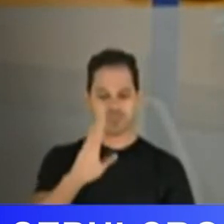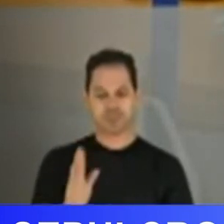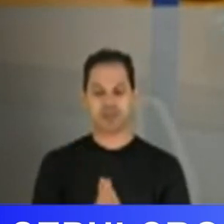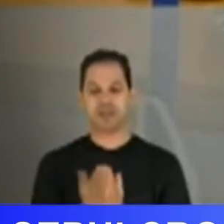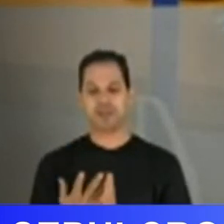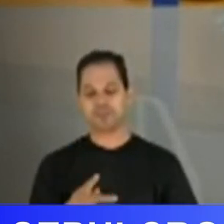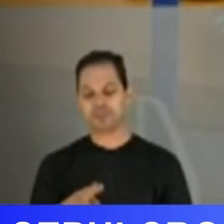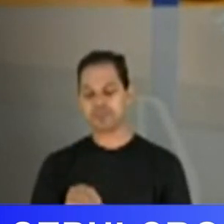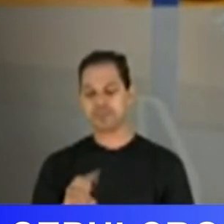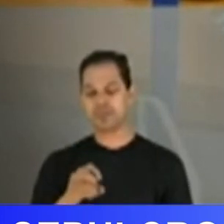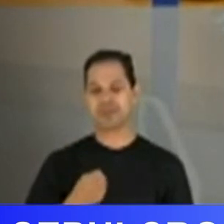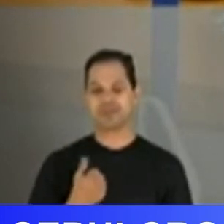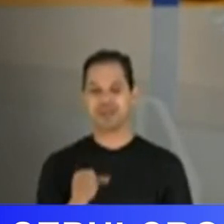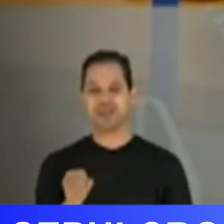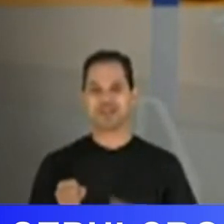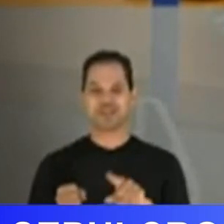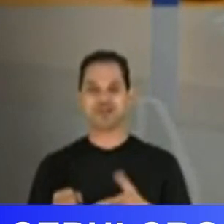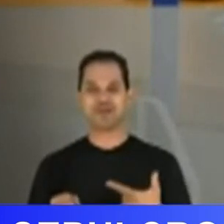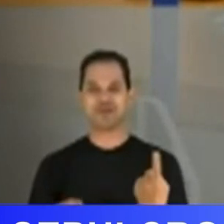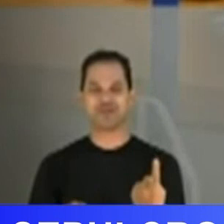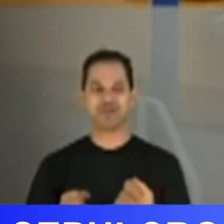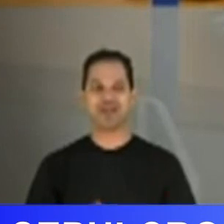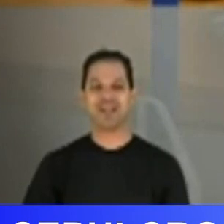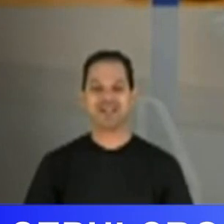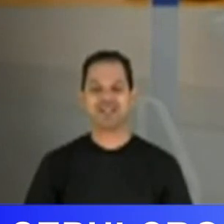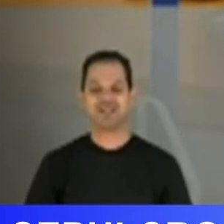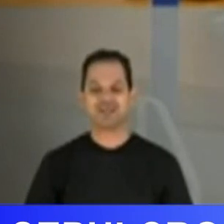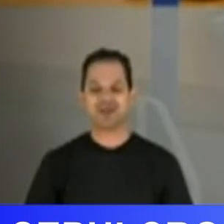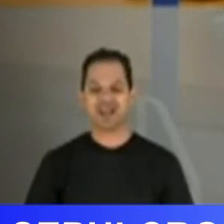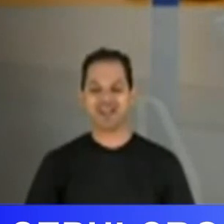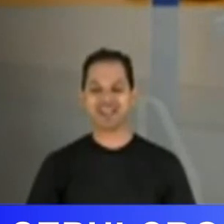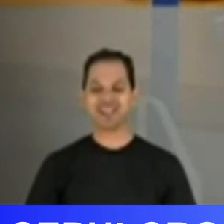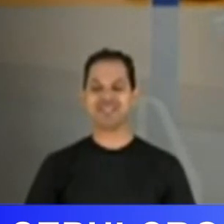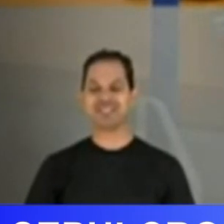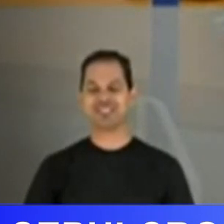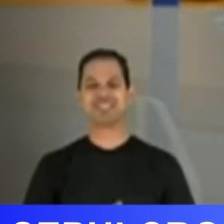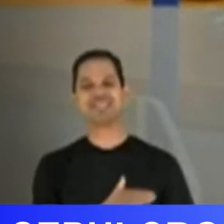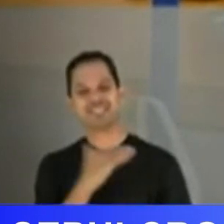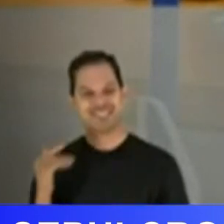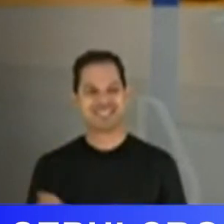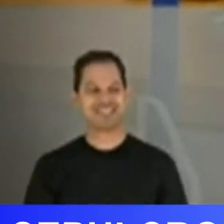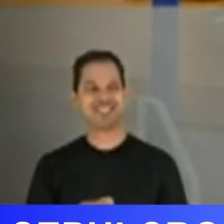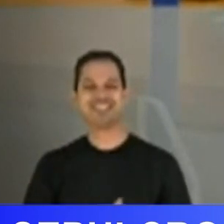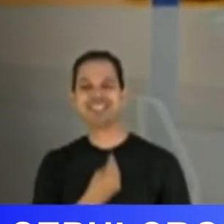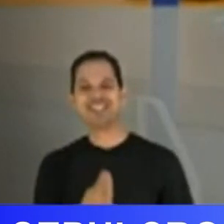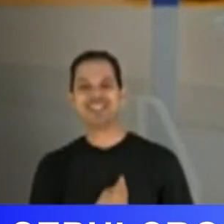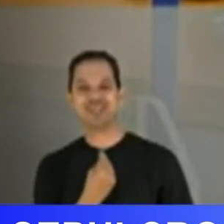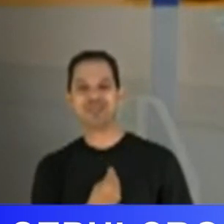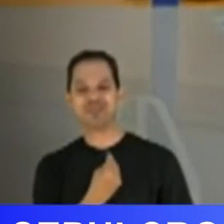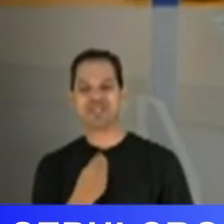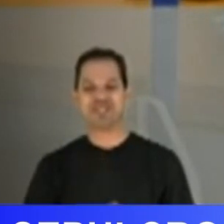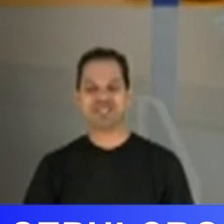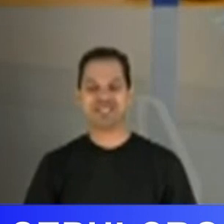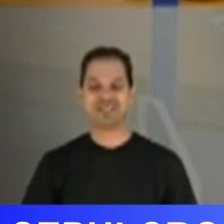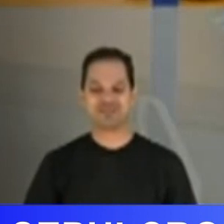Provérbios 18 e 21 diz o seguinte: a morte e a língua estão no poder, ou melhor, a morte e a vida estão no poder da